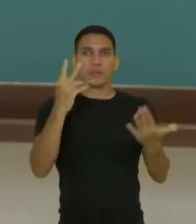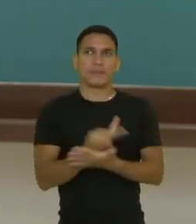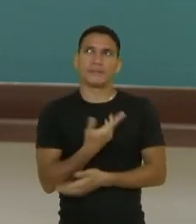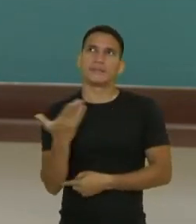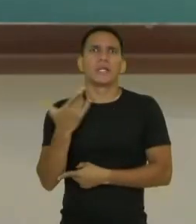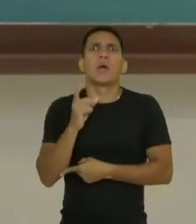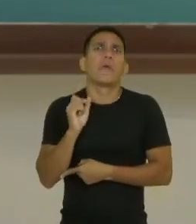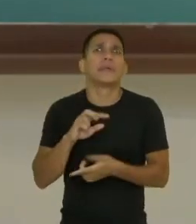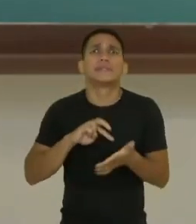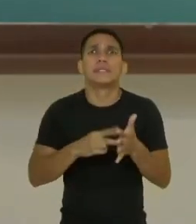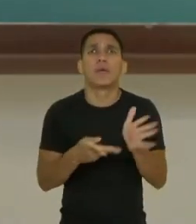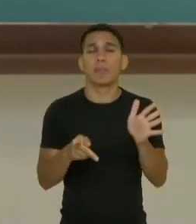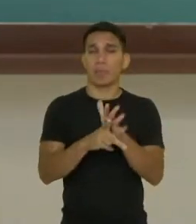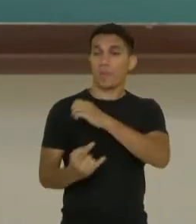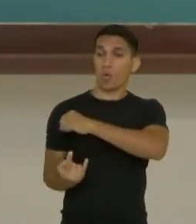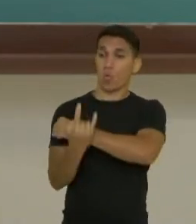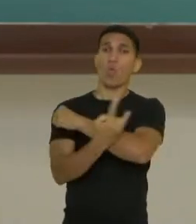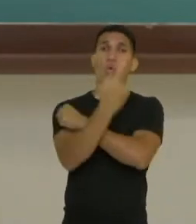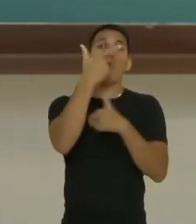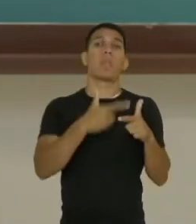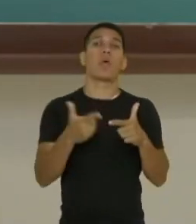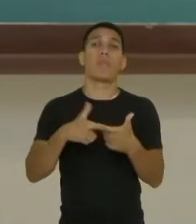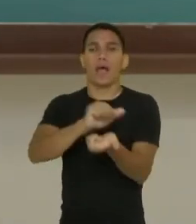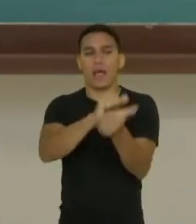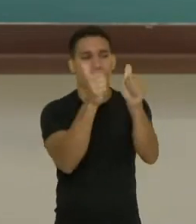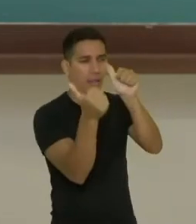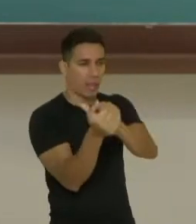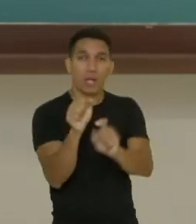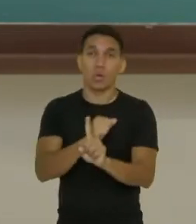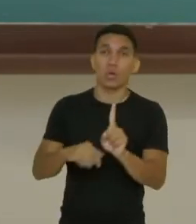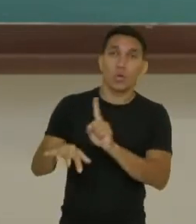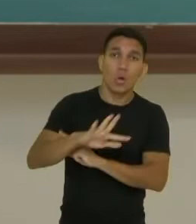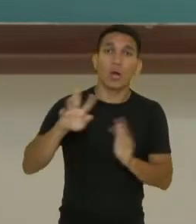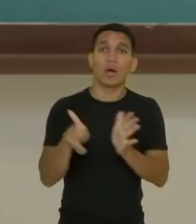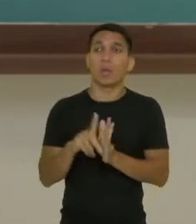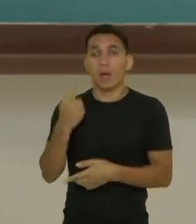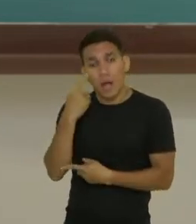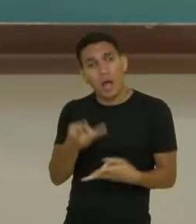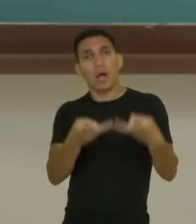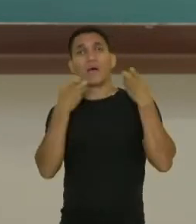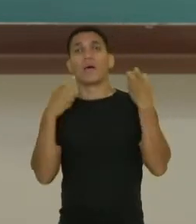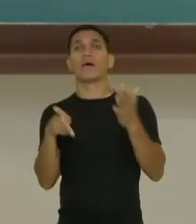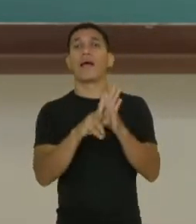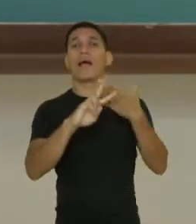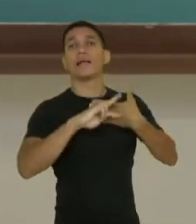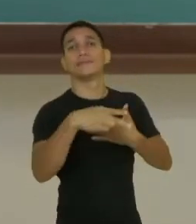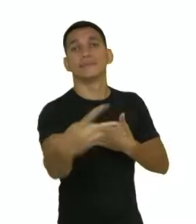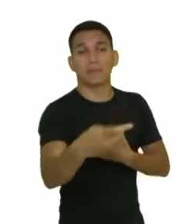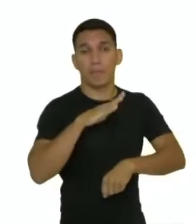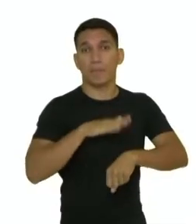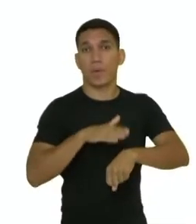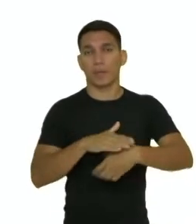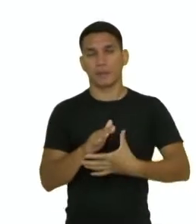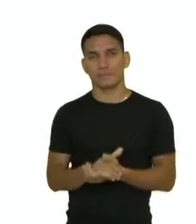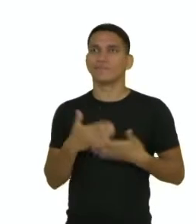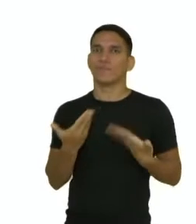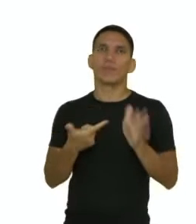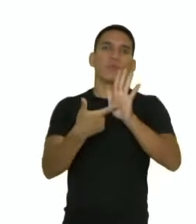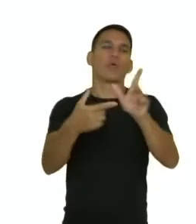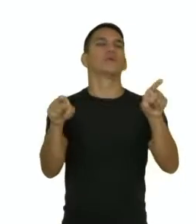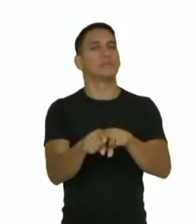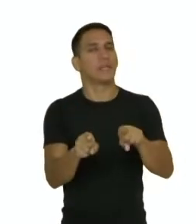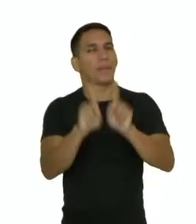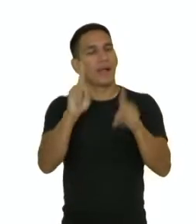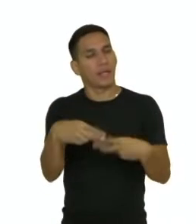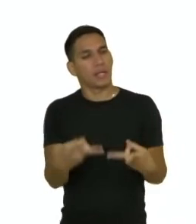os problemas urbanos se adequam aos sociais e fazem com que eles sejam um reflexo do momento. E isso também deve ser